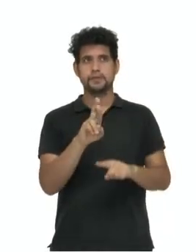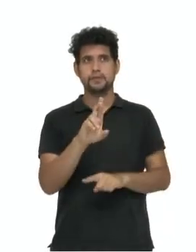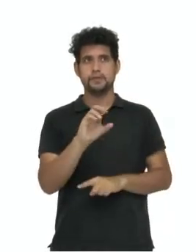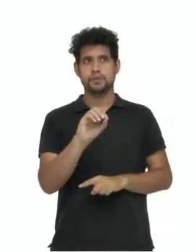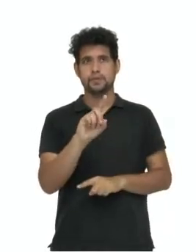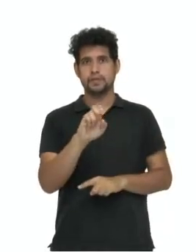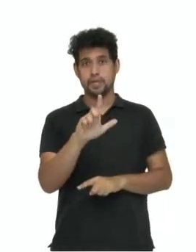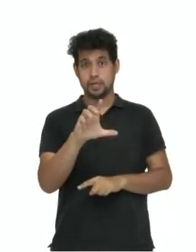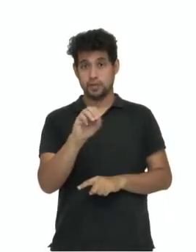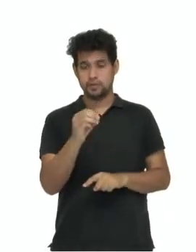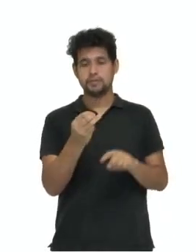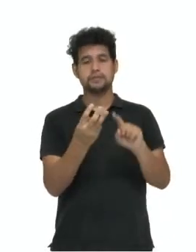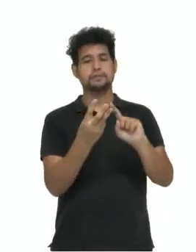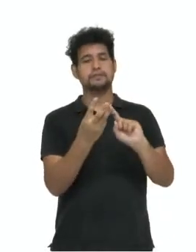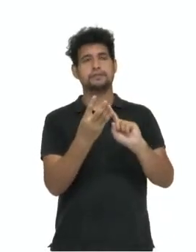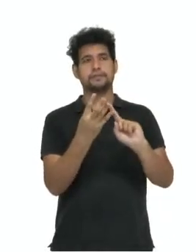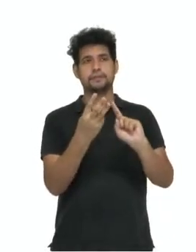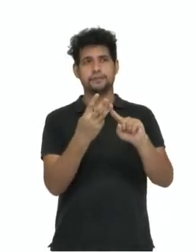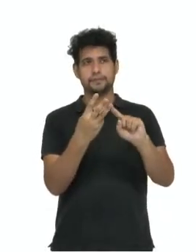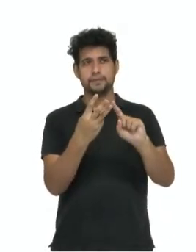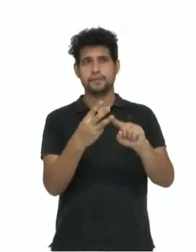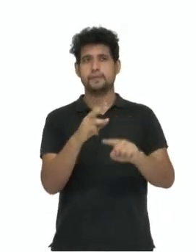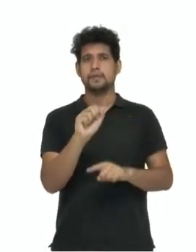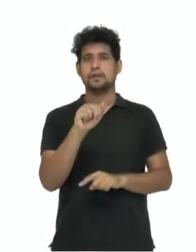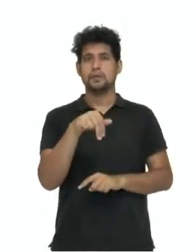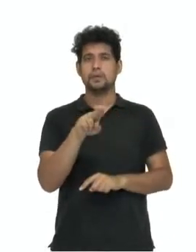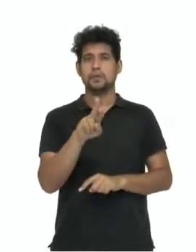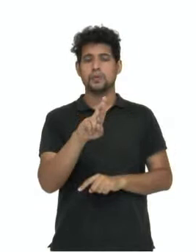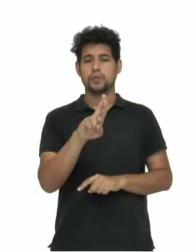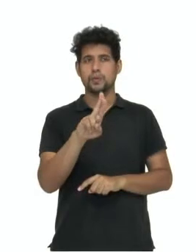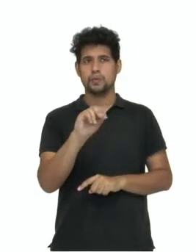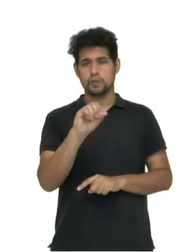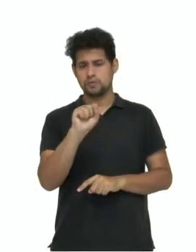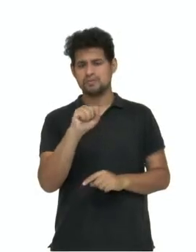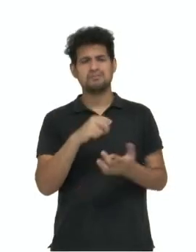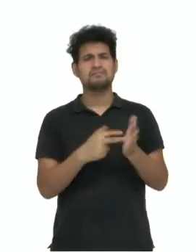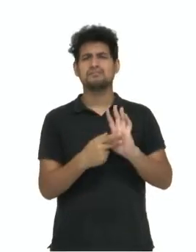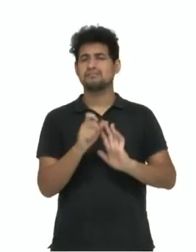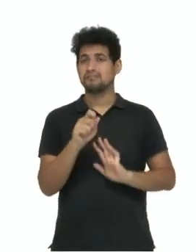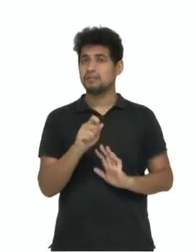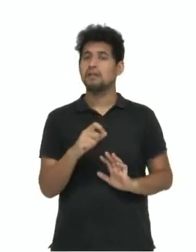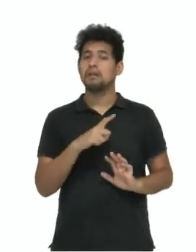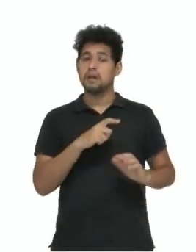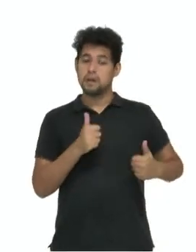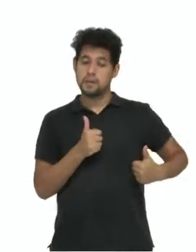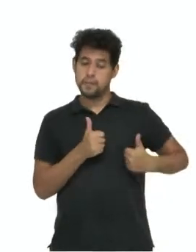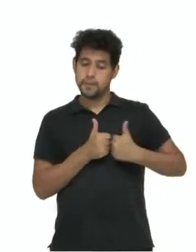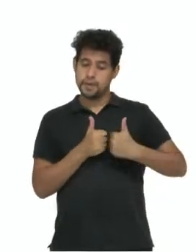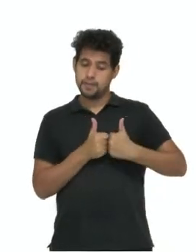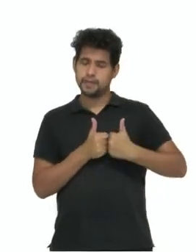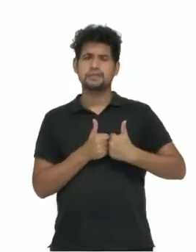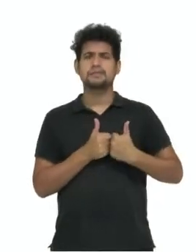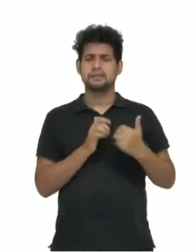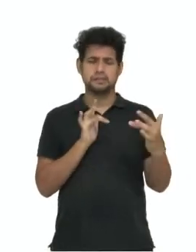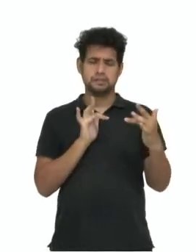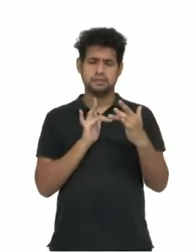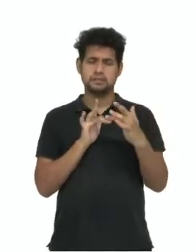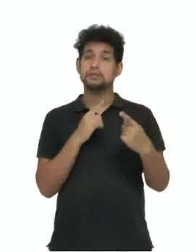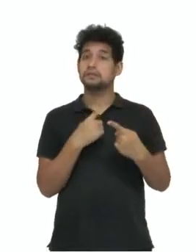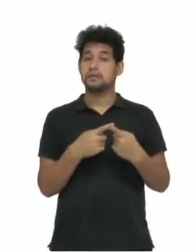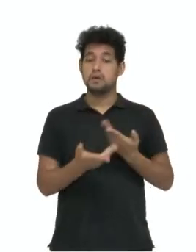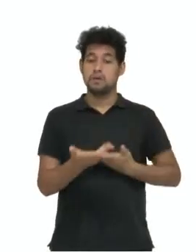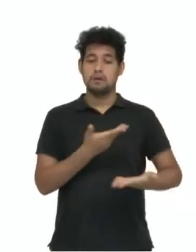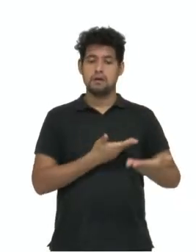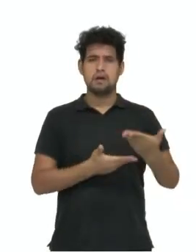Se você prestar atenção, a ordem dos Urodelas e dos Anuros está próximo, interligado, porque eles compartilham